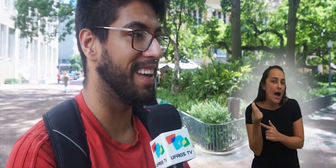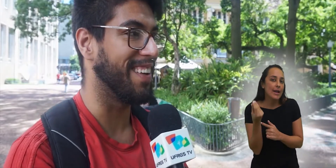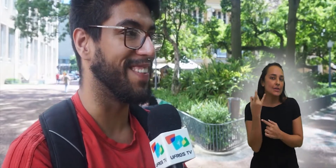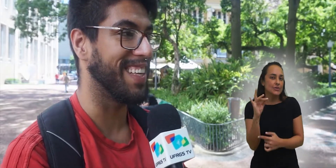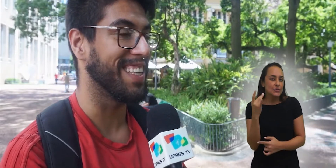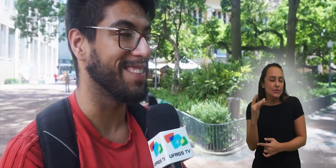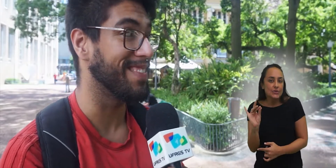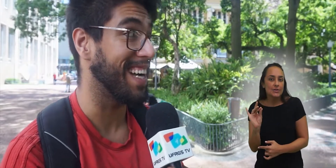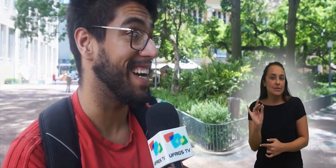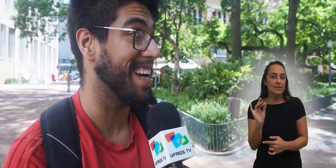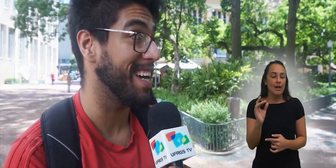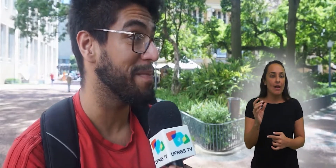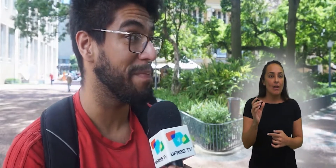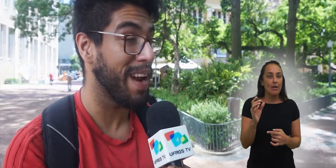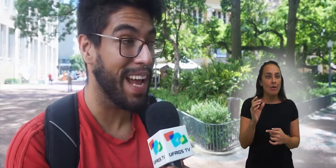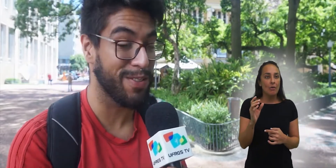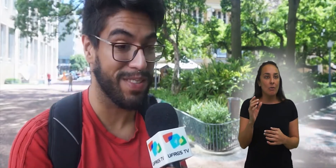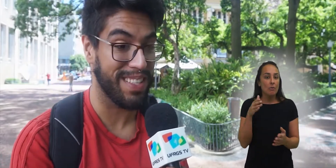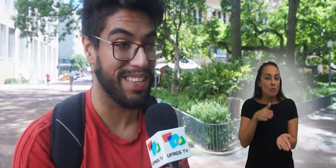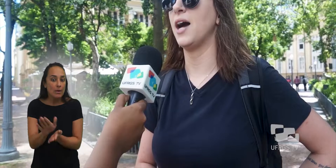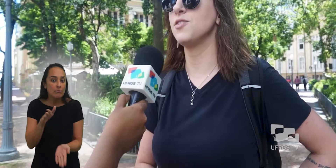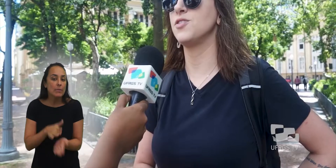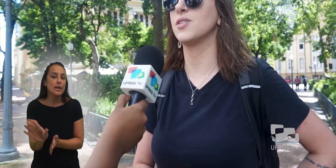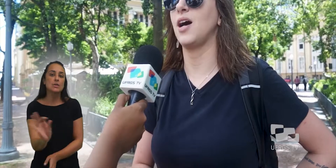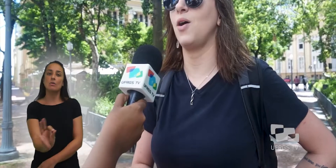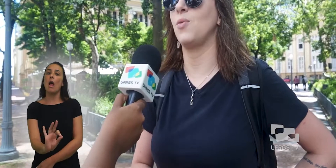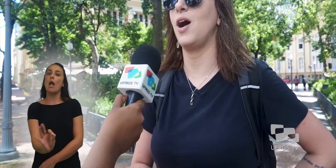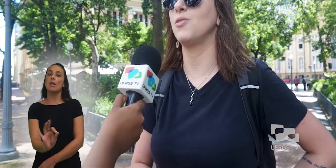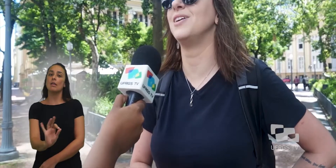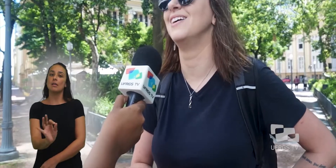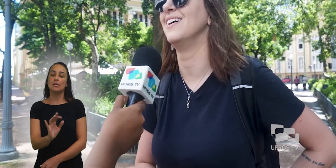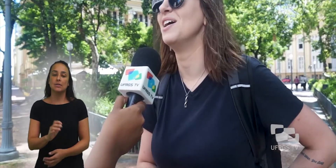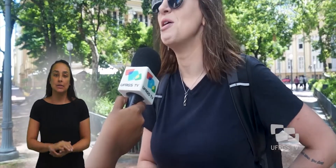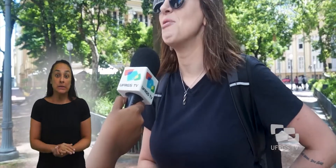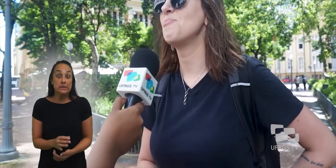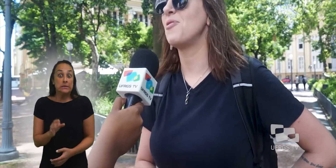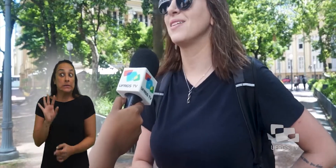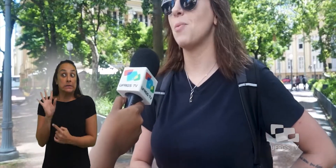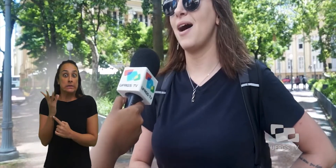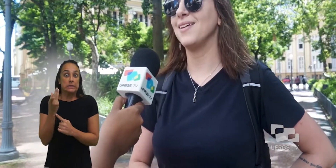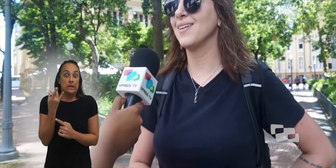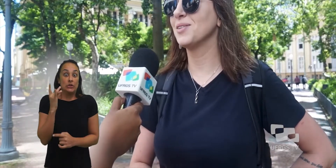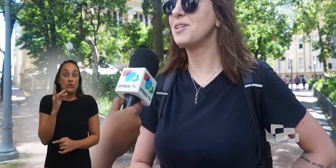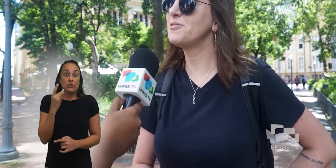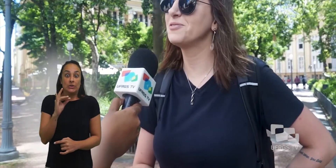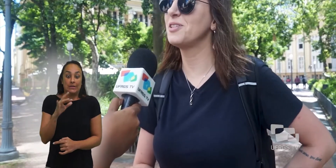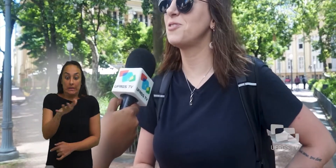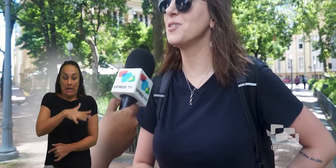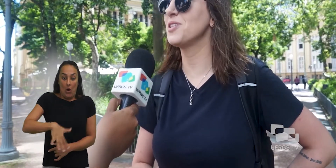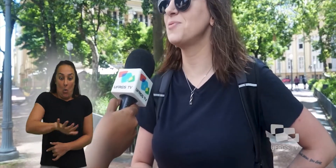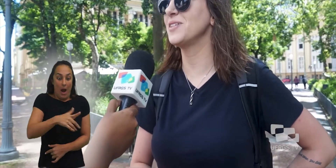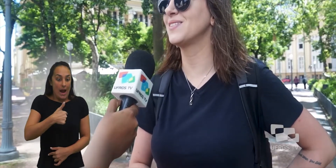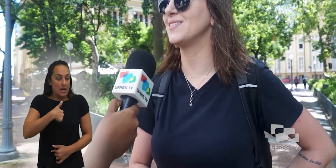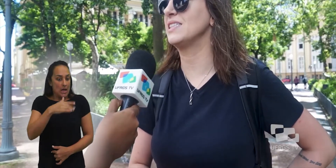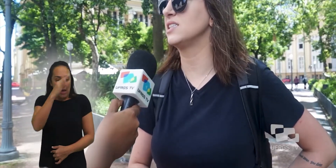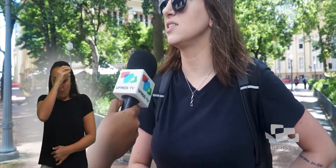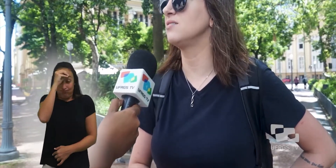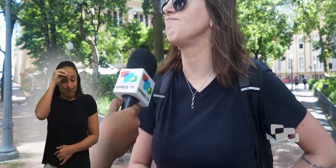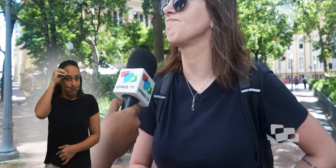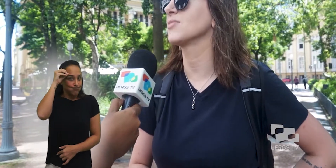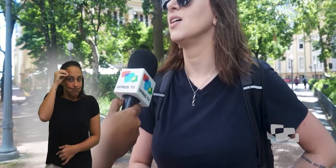que é o que não tá impresso, assim. Arte digital, uau! Bom, aí tá uma área em que eu não vou manjar